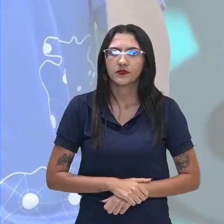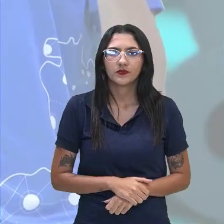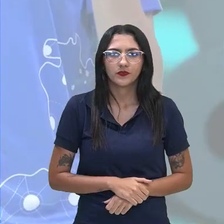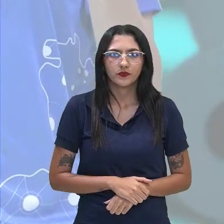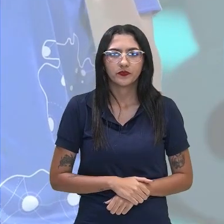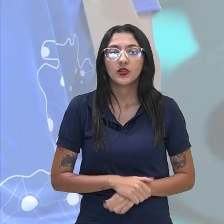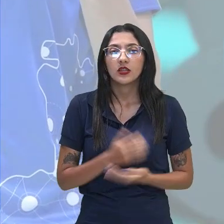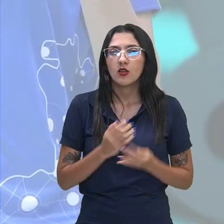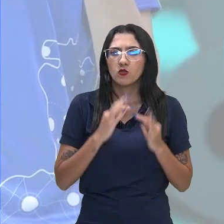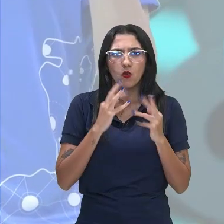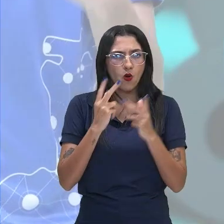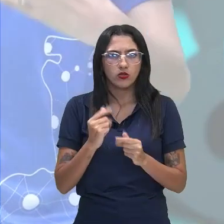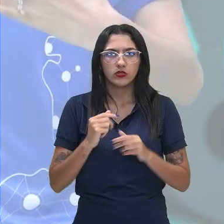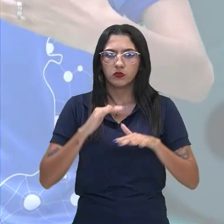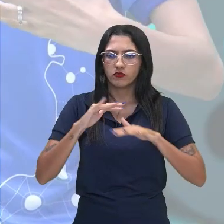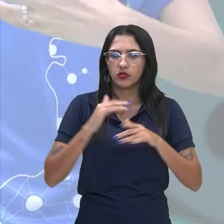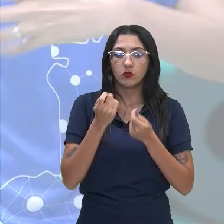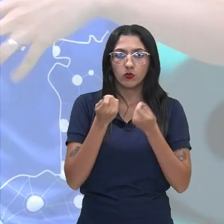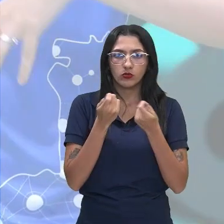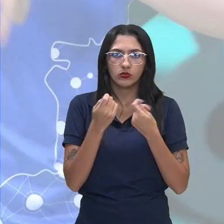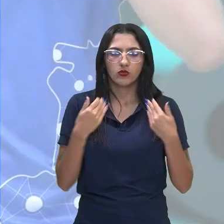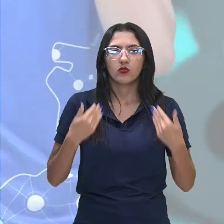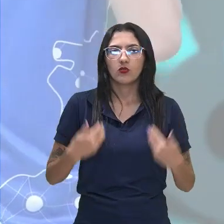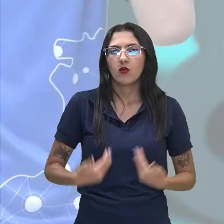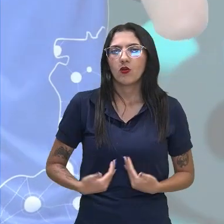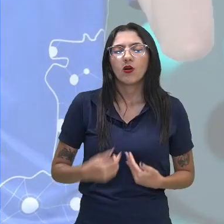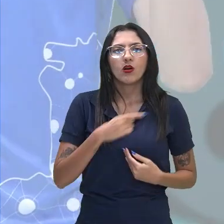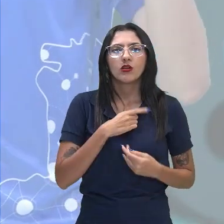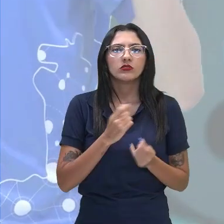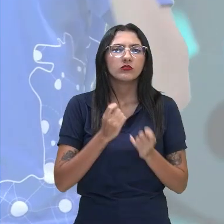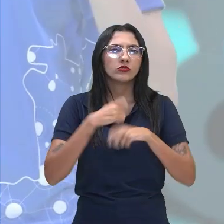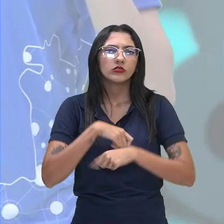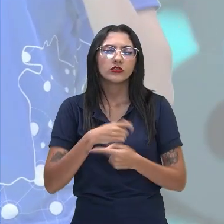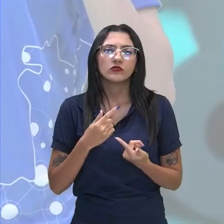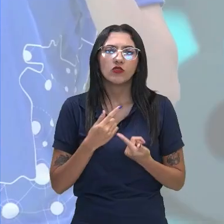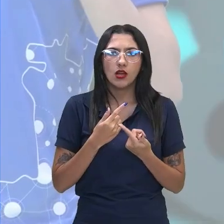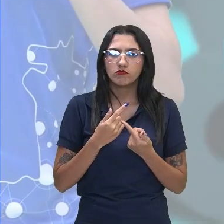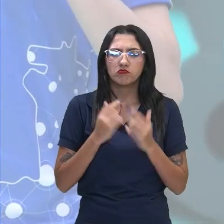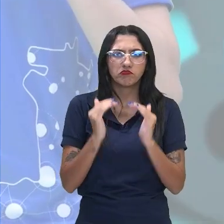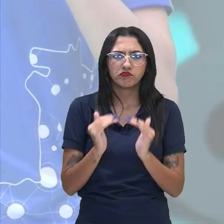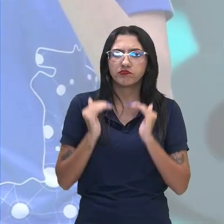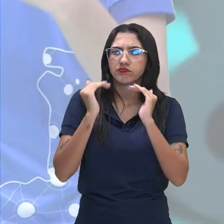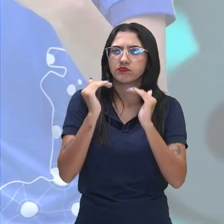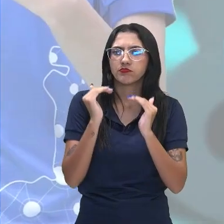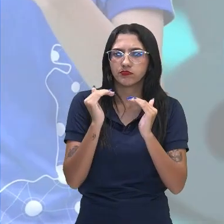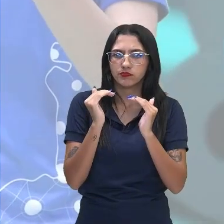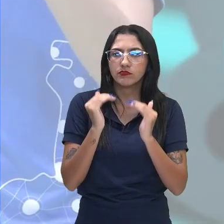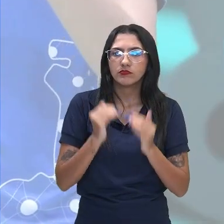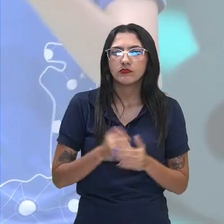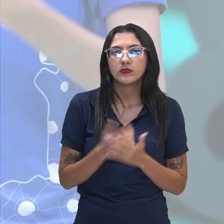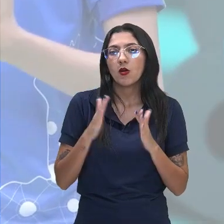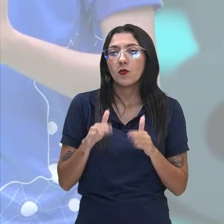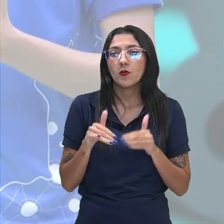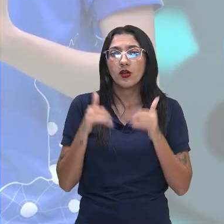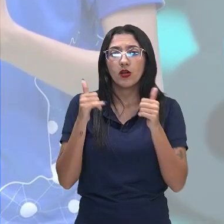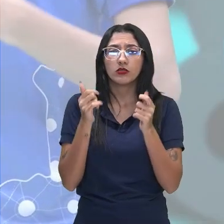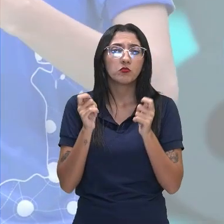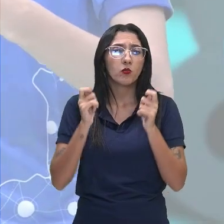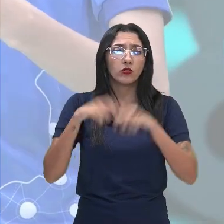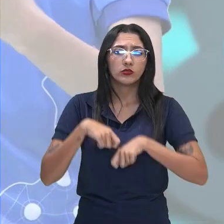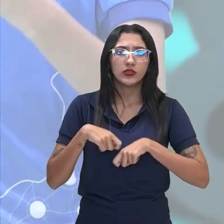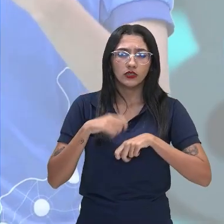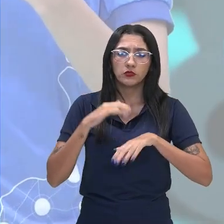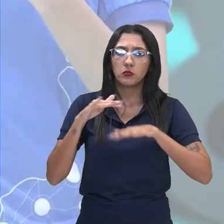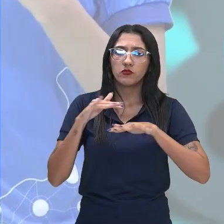Essas movimentações vão me permitir extrapolar certos limites, criando assim possibilidades